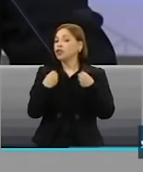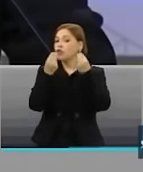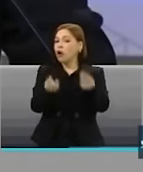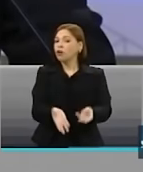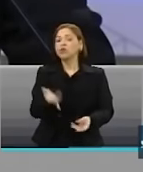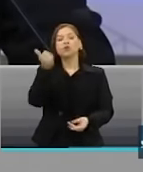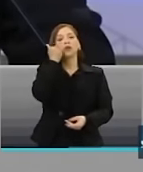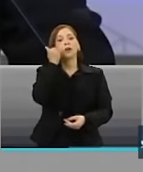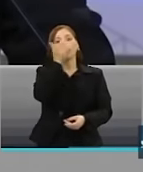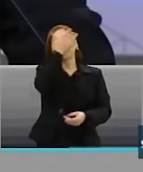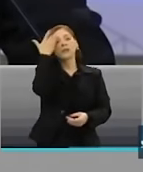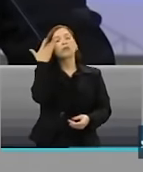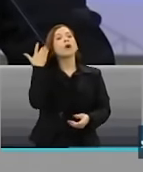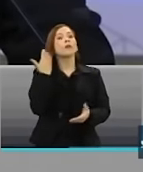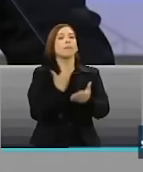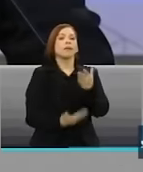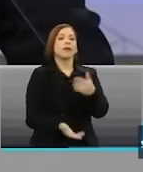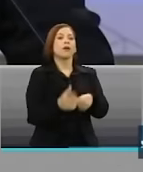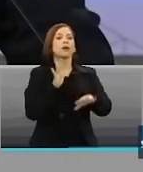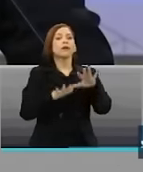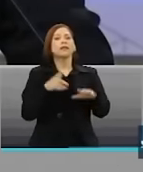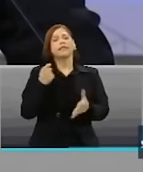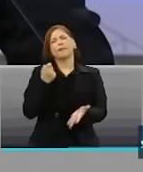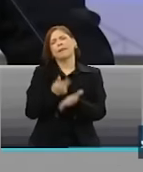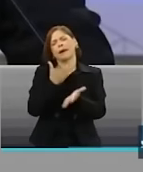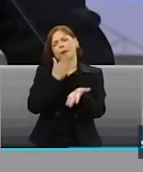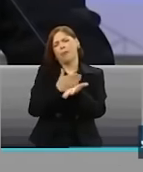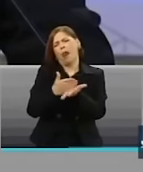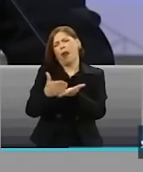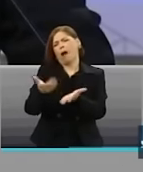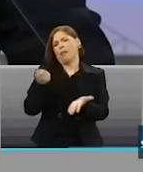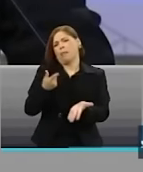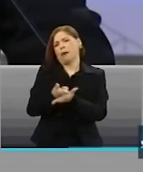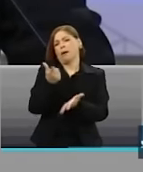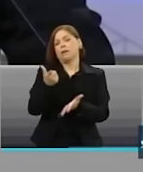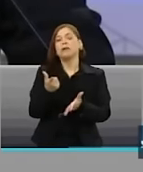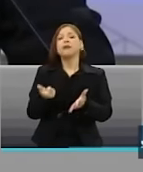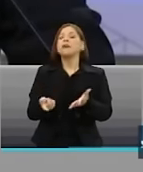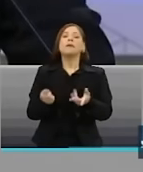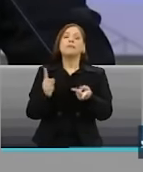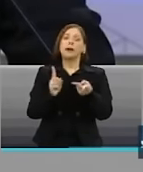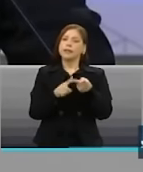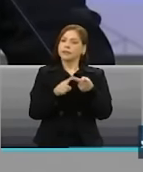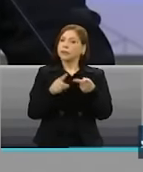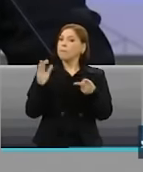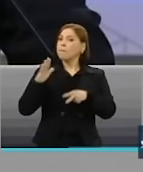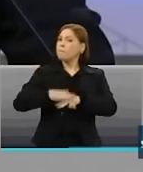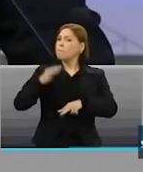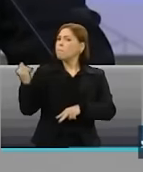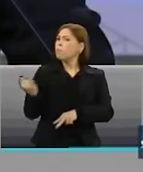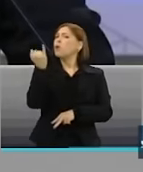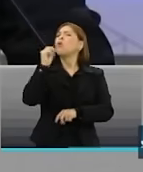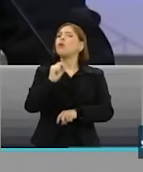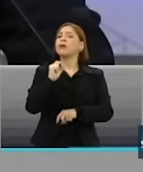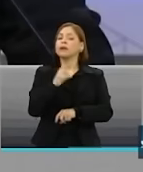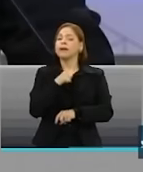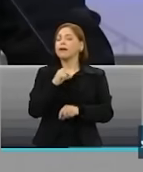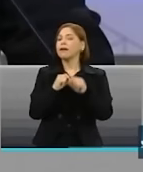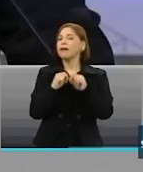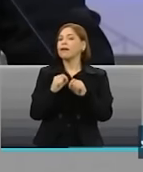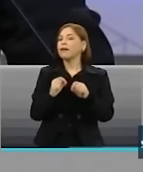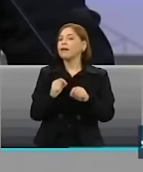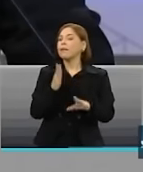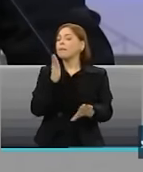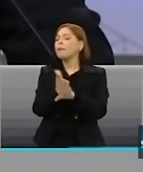devolve o celular para quem muitas vezes ainda está pagando a prestação. Mas a parte número 2 é ainda mais importante, que é a gente